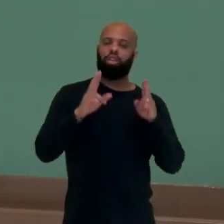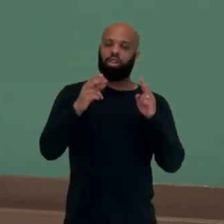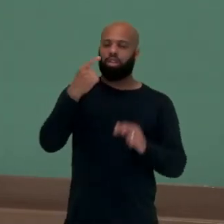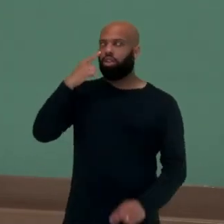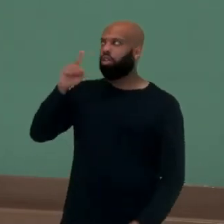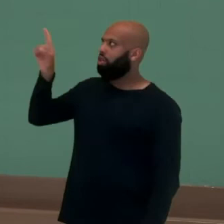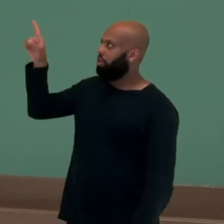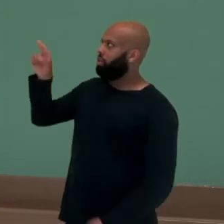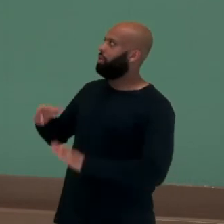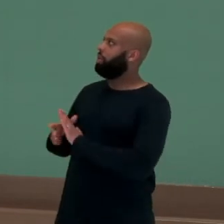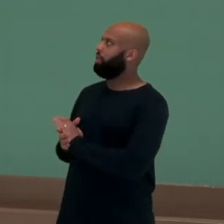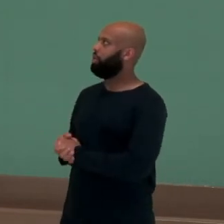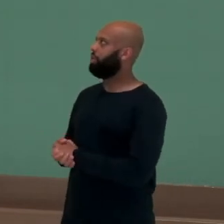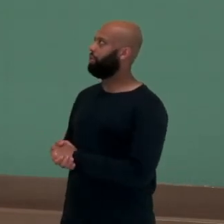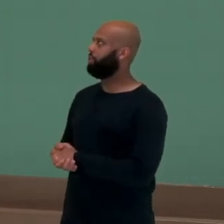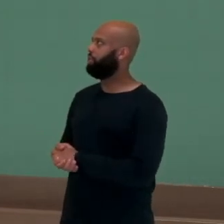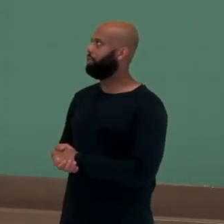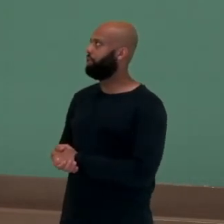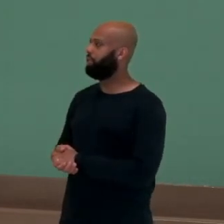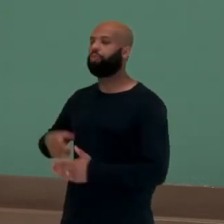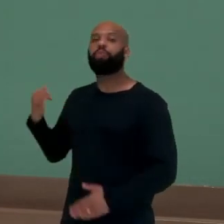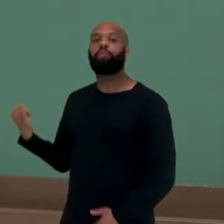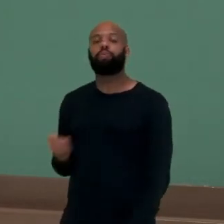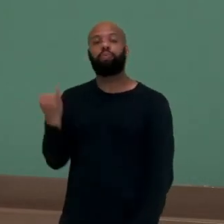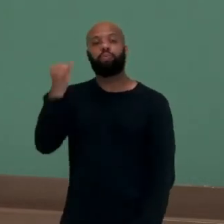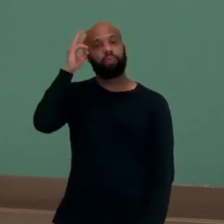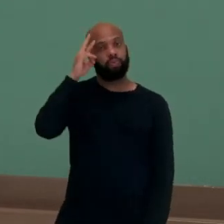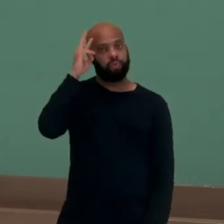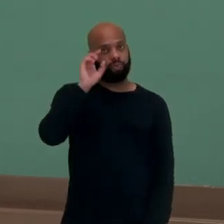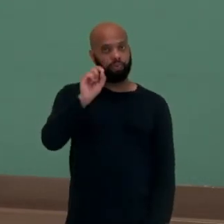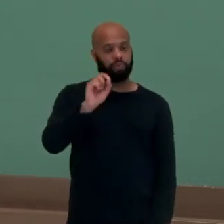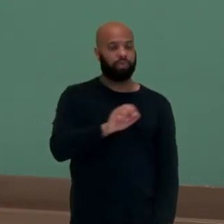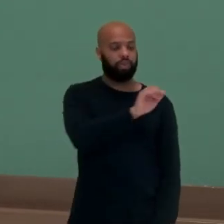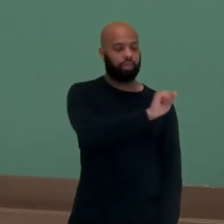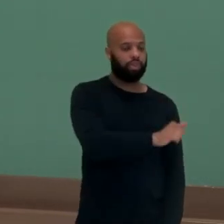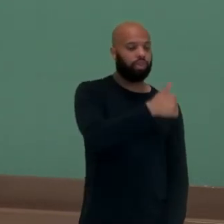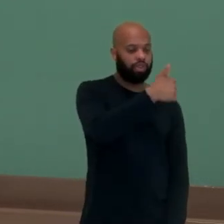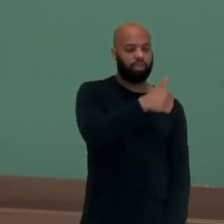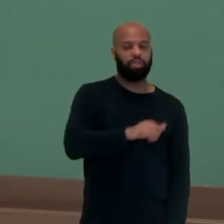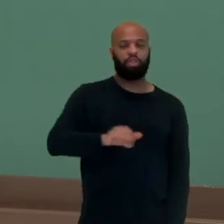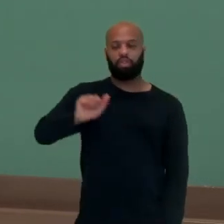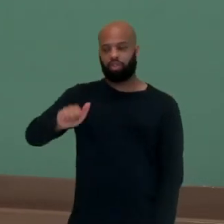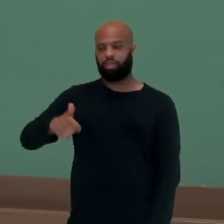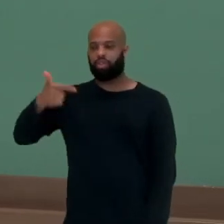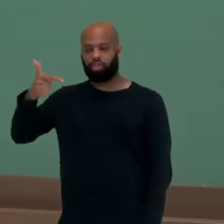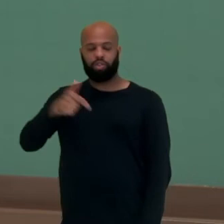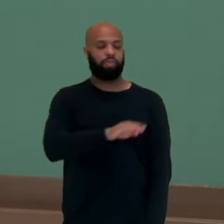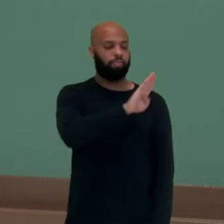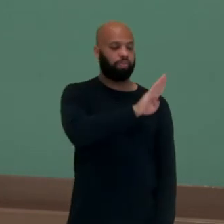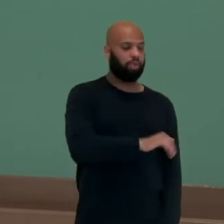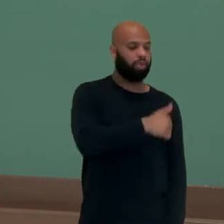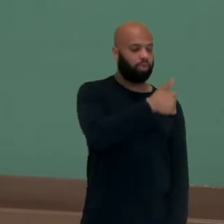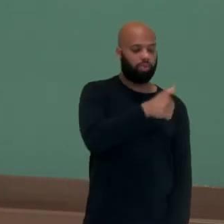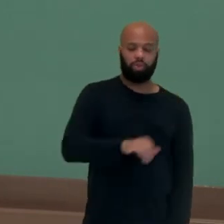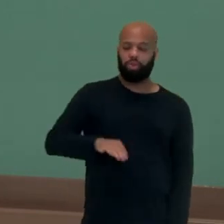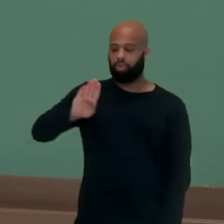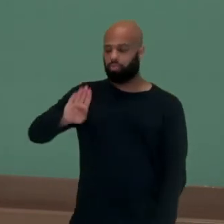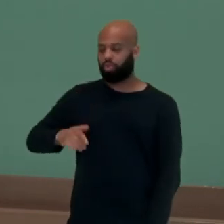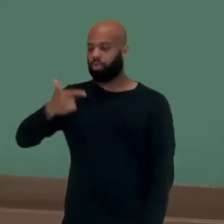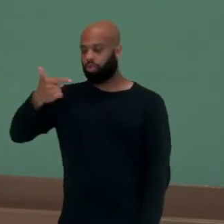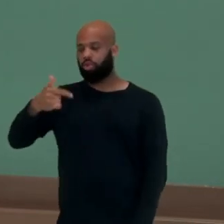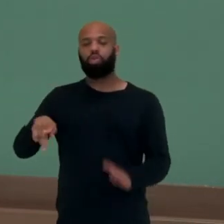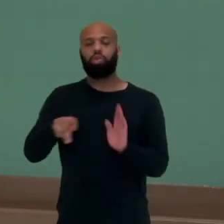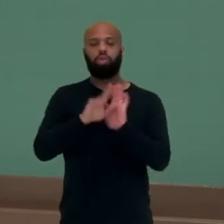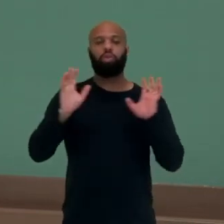vão ser iguais. Lembrando que o A1, A2, B1 e B2 são pertencentes